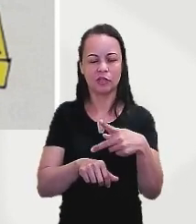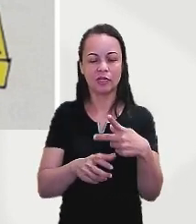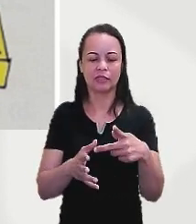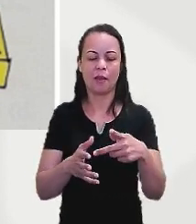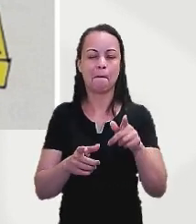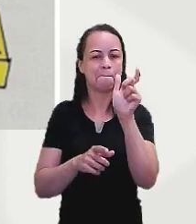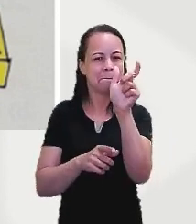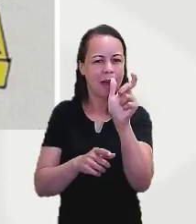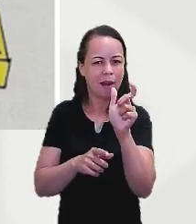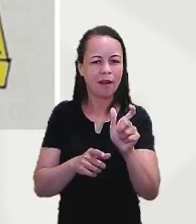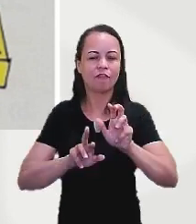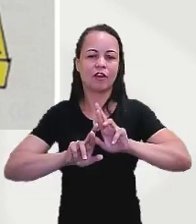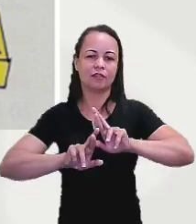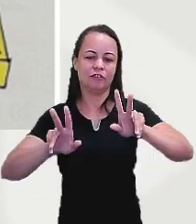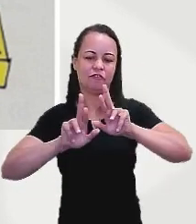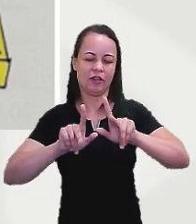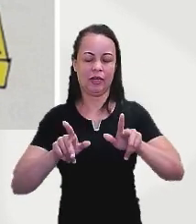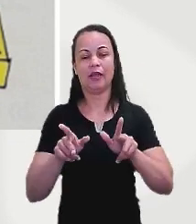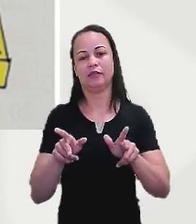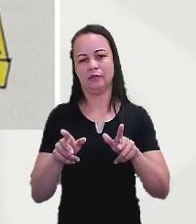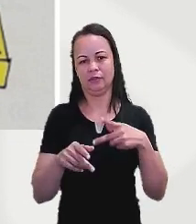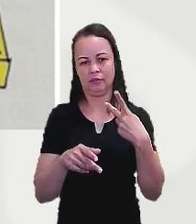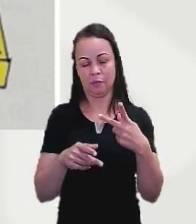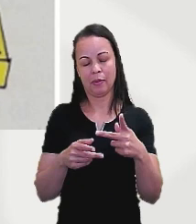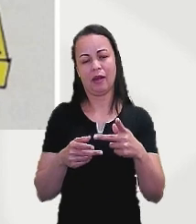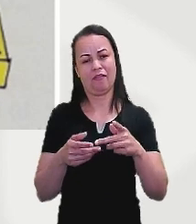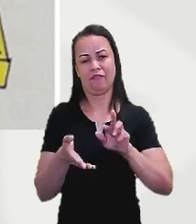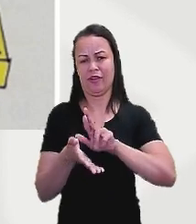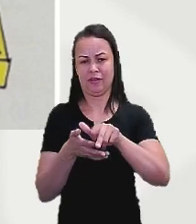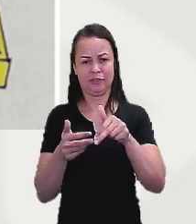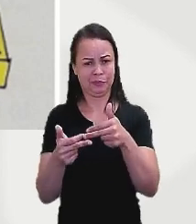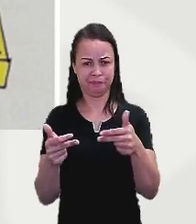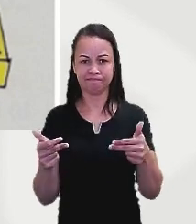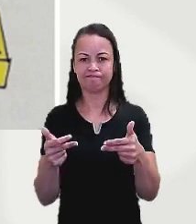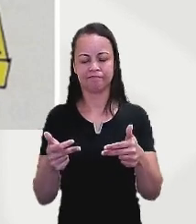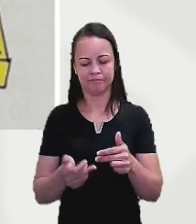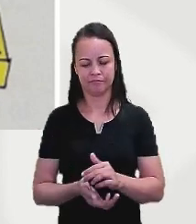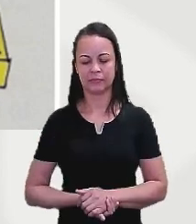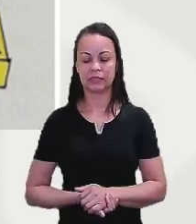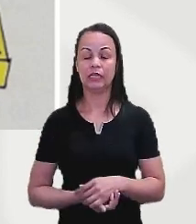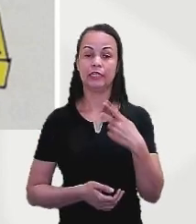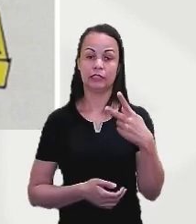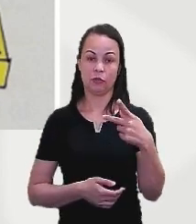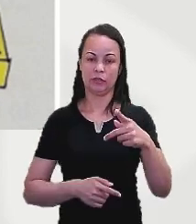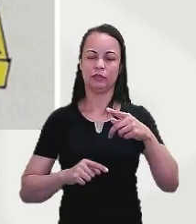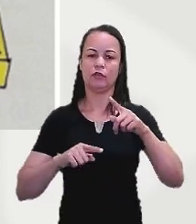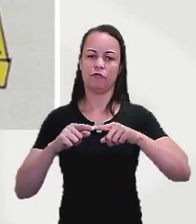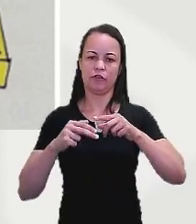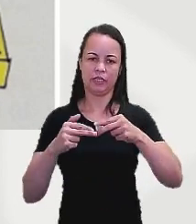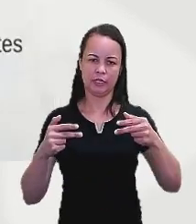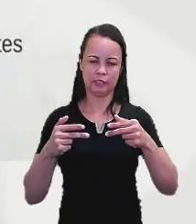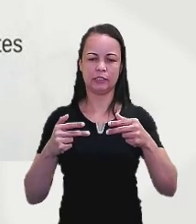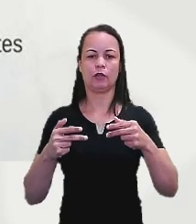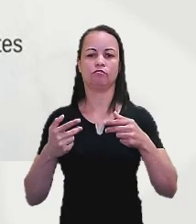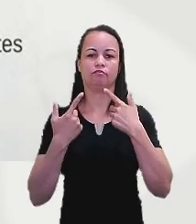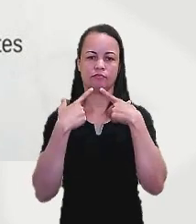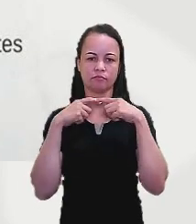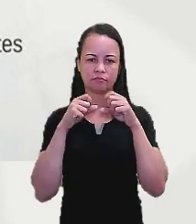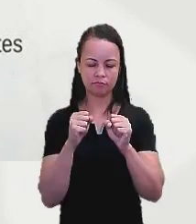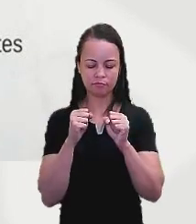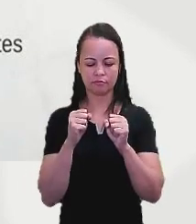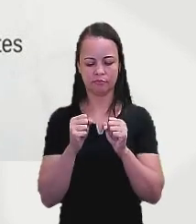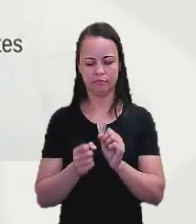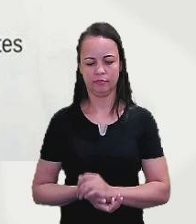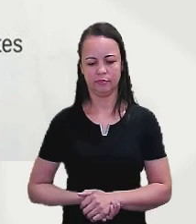palavras diferentes para chamar determinadas coisas, tá? Isso é uma variação linguística,